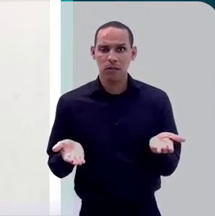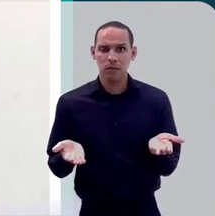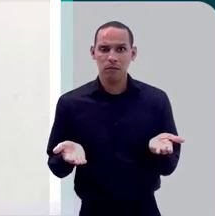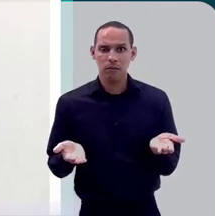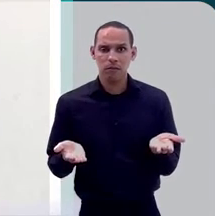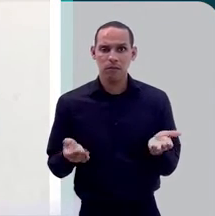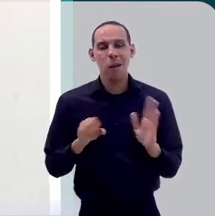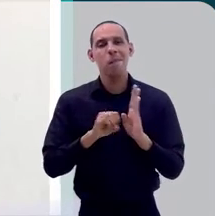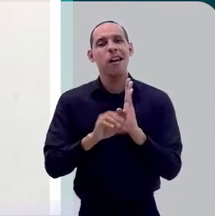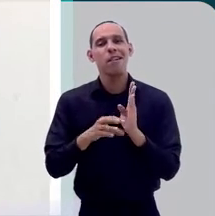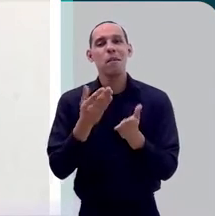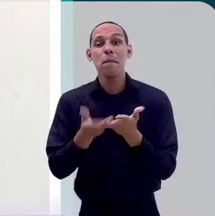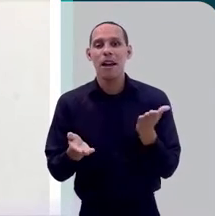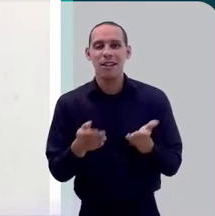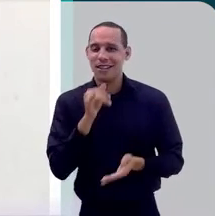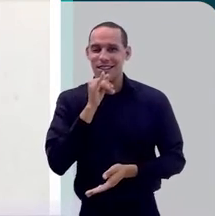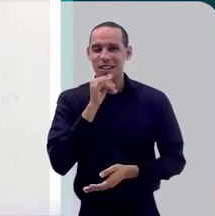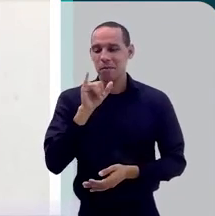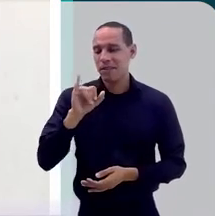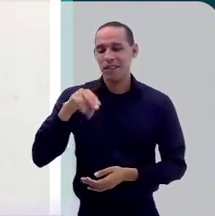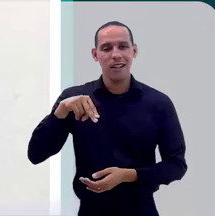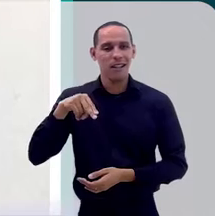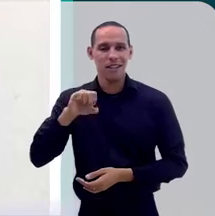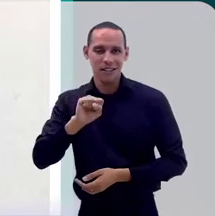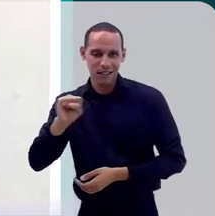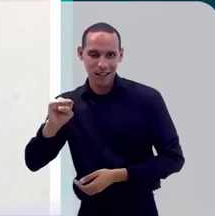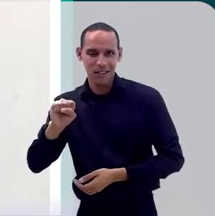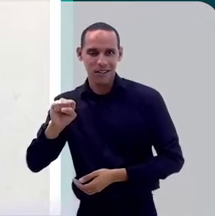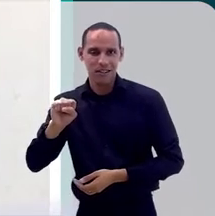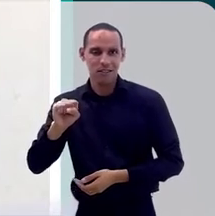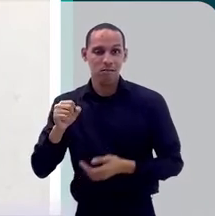e pede um benefício do INSS, por exemplo,